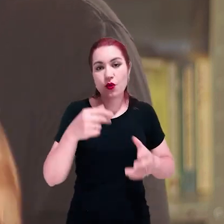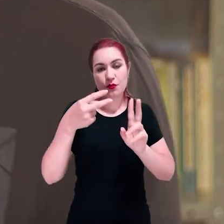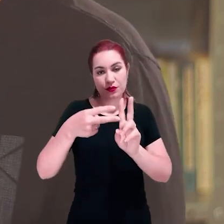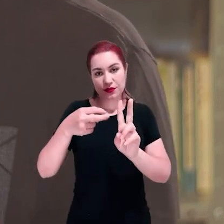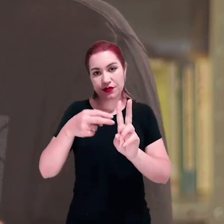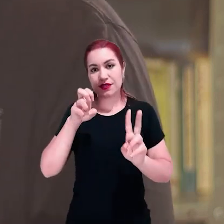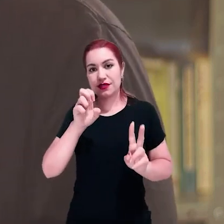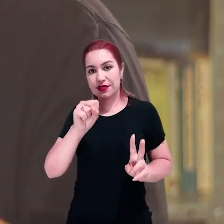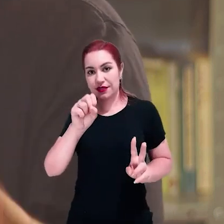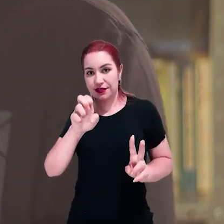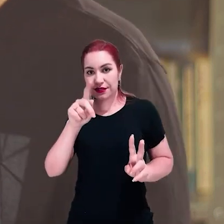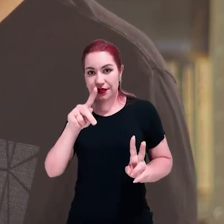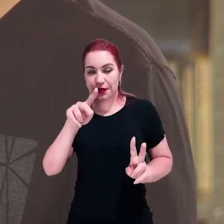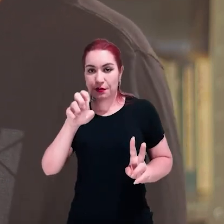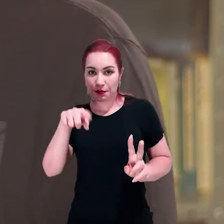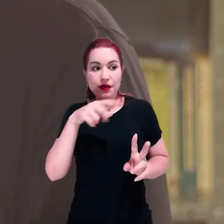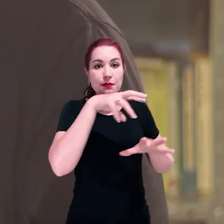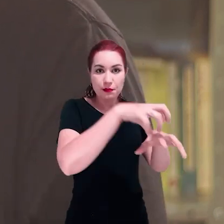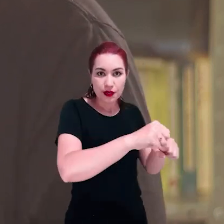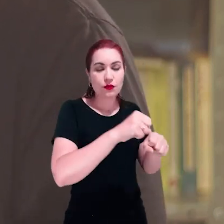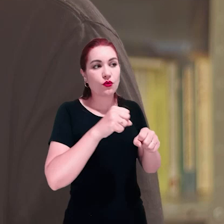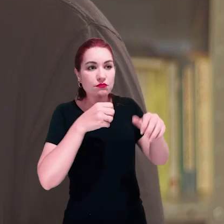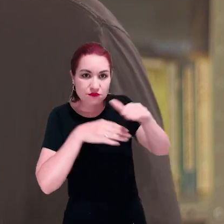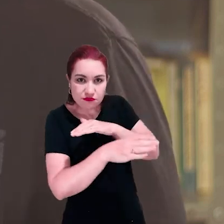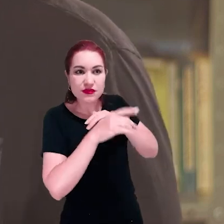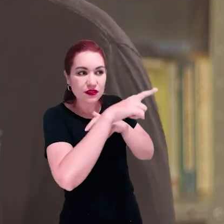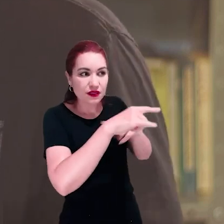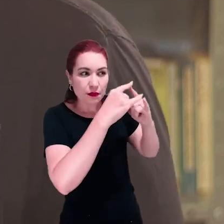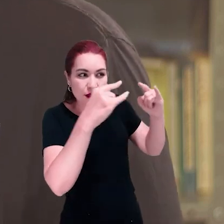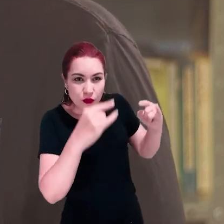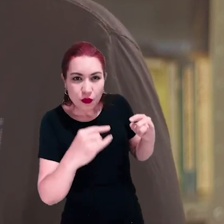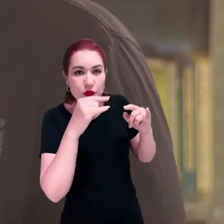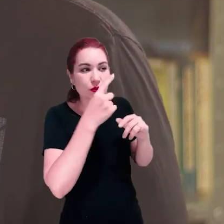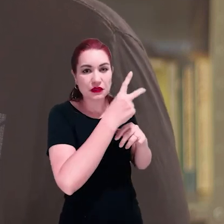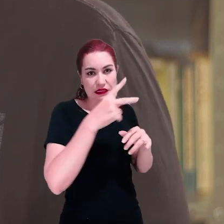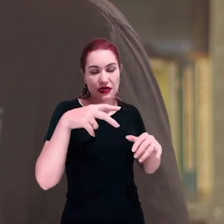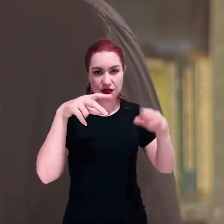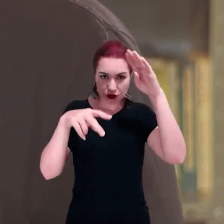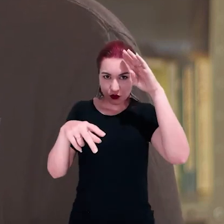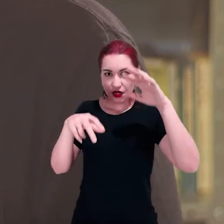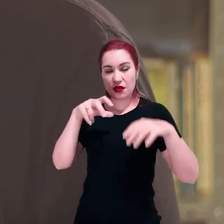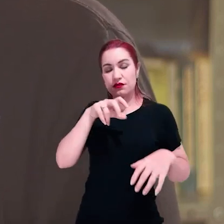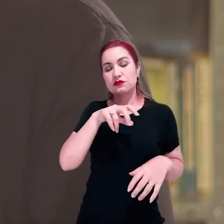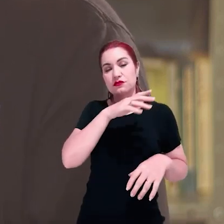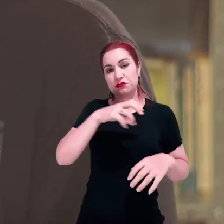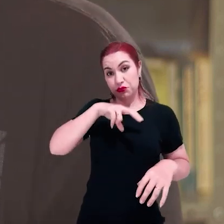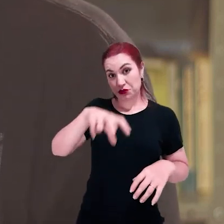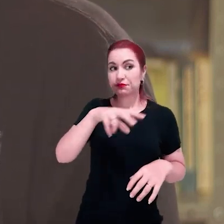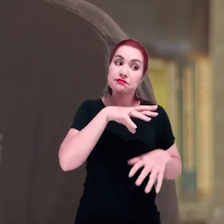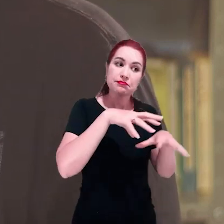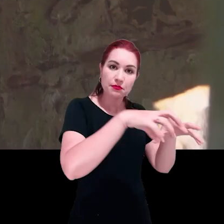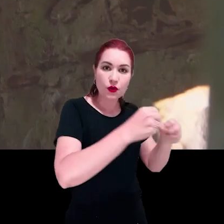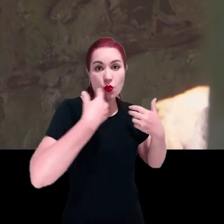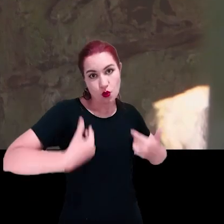recapturaram, conseguiram de volta, invadiram o acampamento europeu no meio da noite e recuperaram esse corpo. E aí então não se sabe o que acontece com o